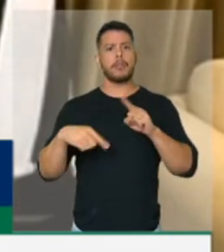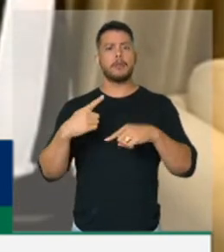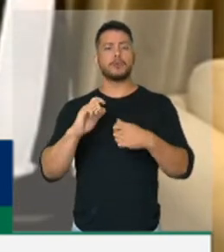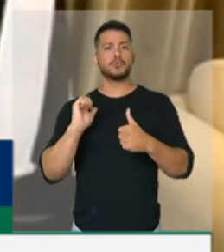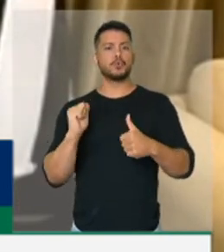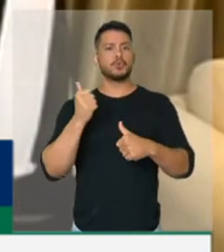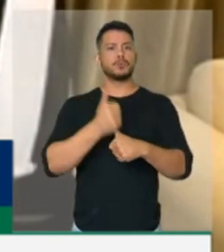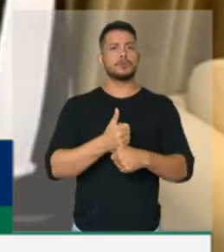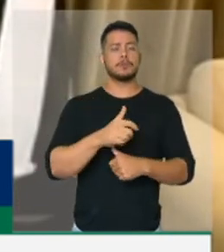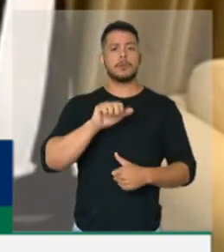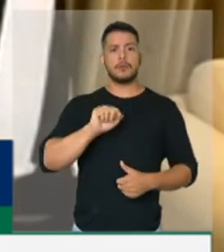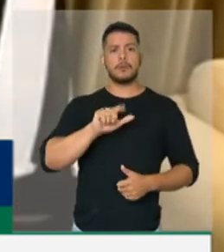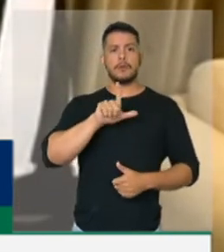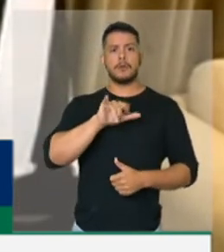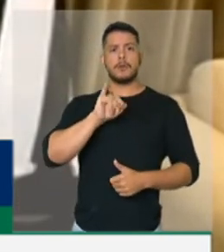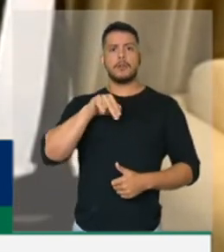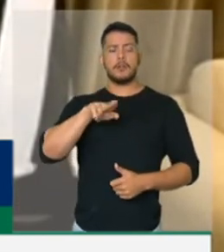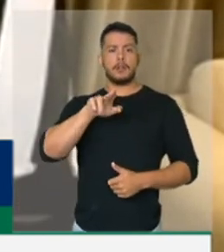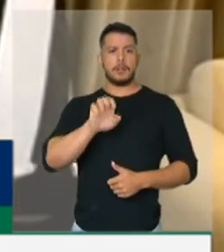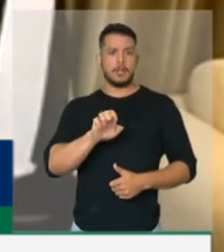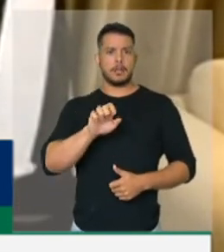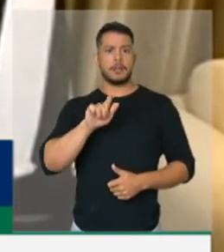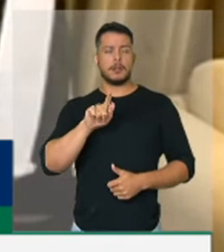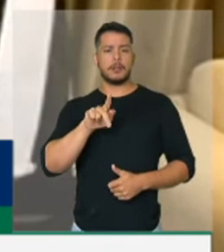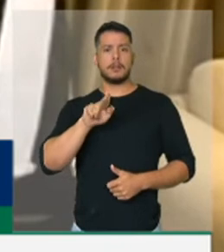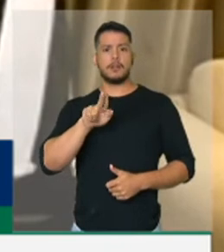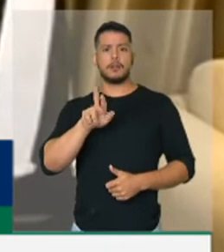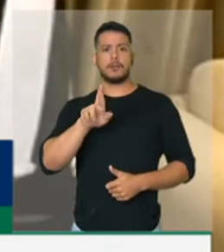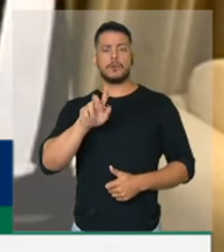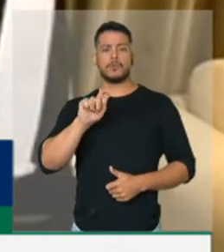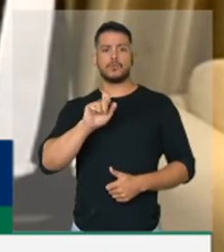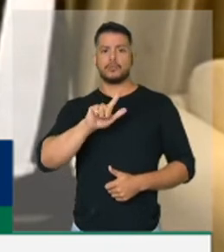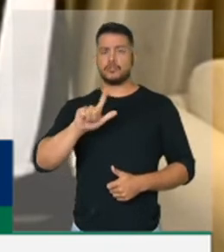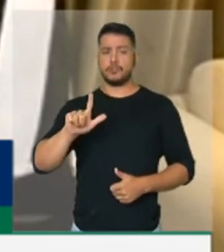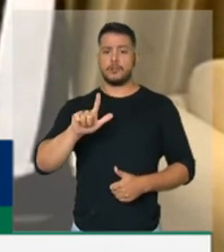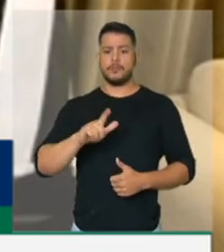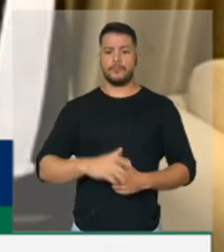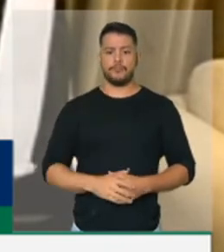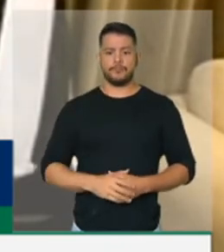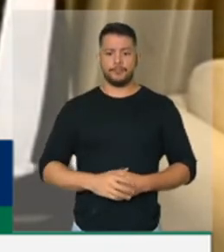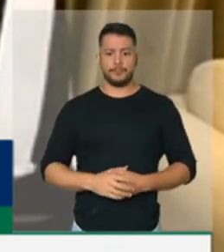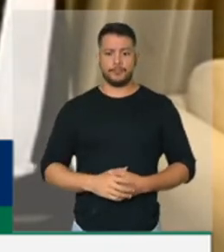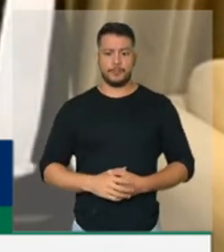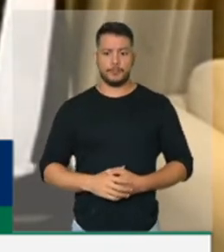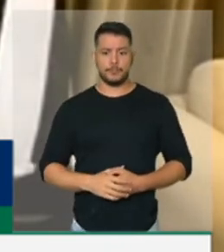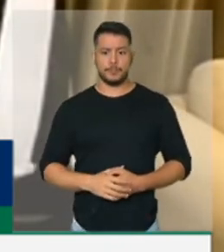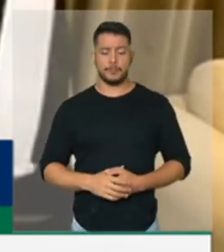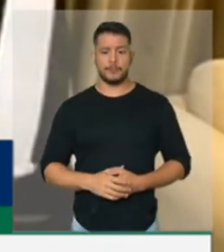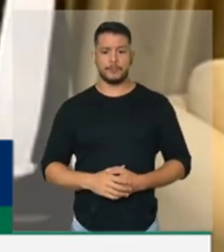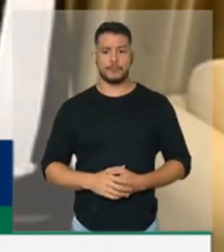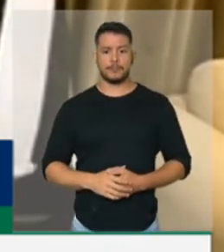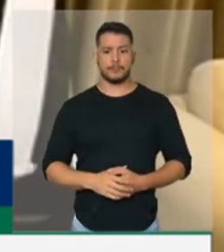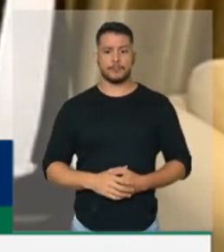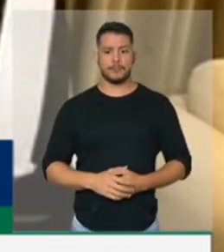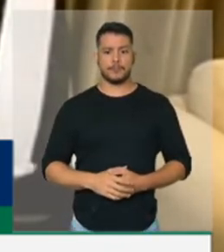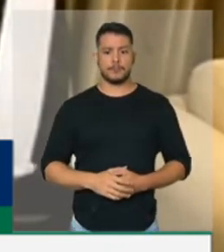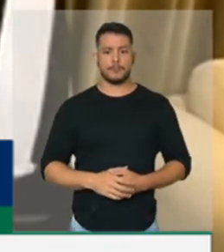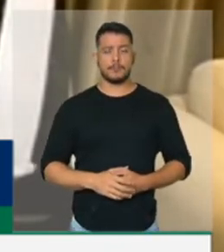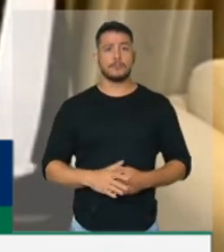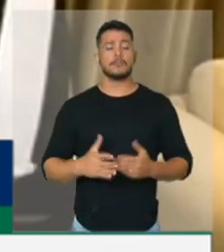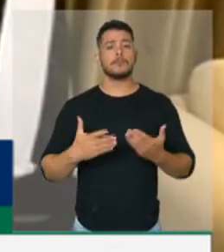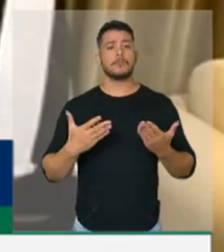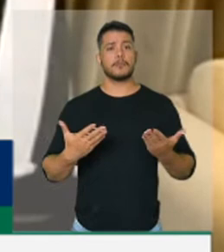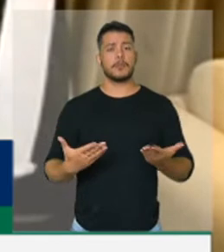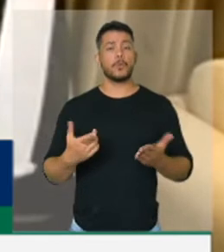relatora da proposição. Repito, por enquanto a ênfase é necessária à designação da minha relatoria,